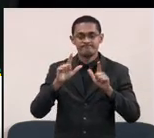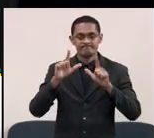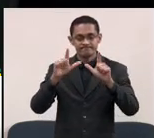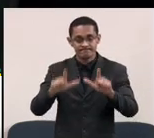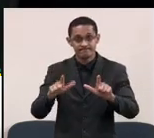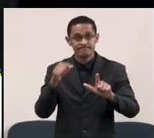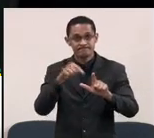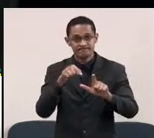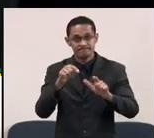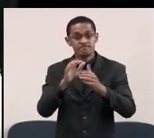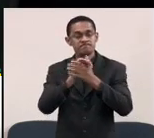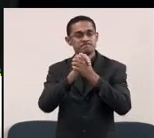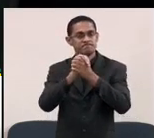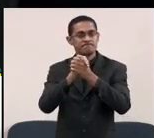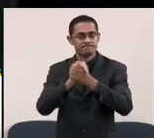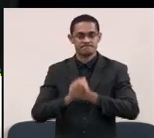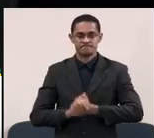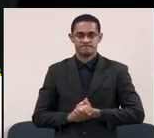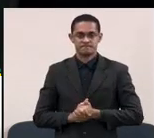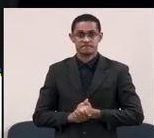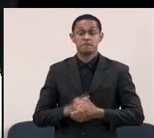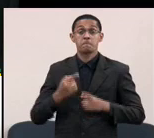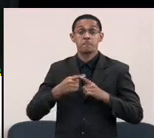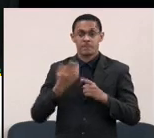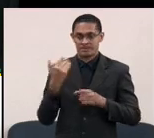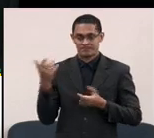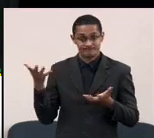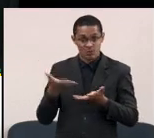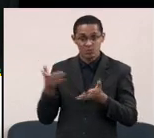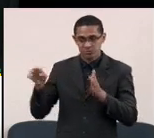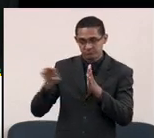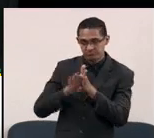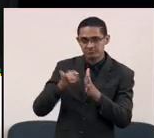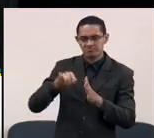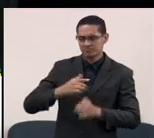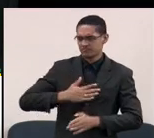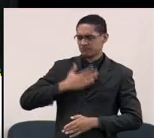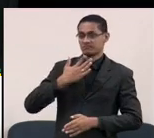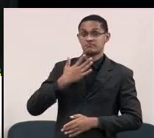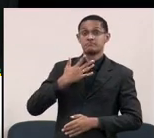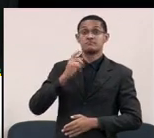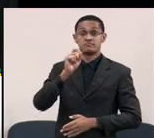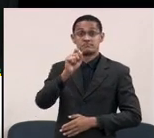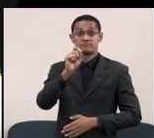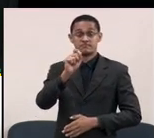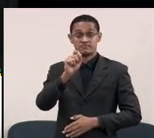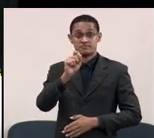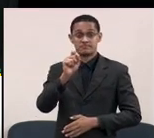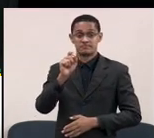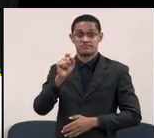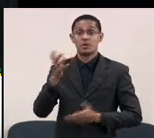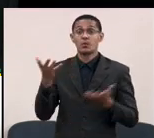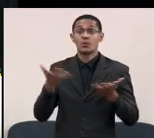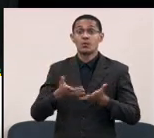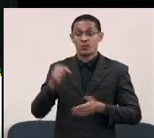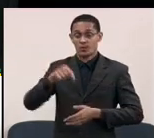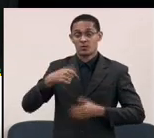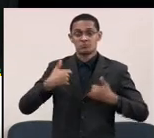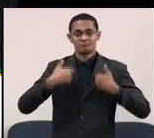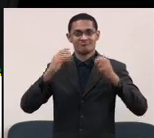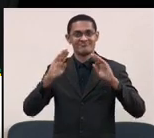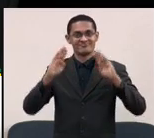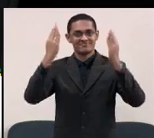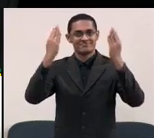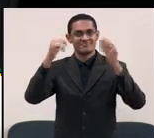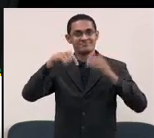porque eu fui surpreendida ao chegar nessa casa hoje em saber que hoje é aniversário do